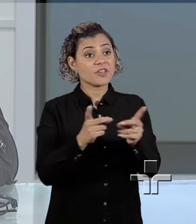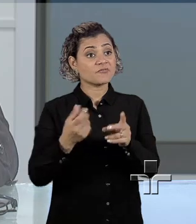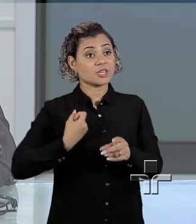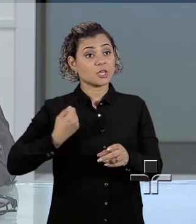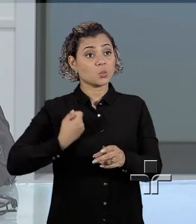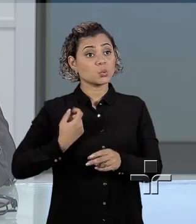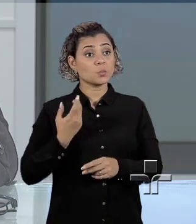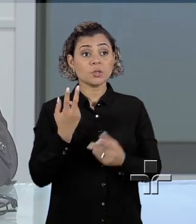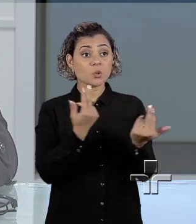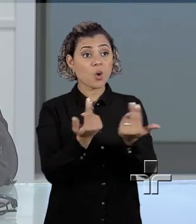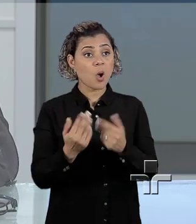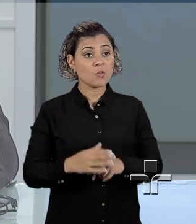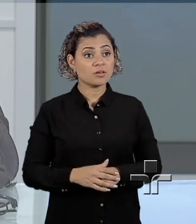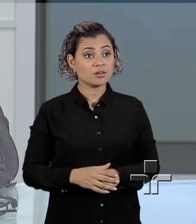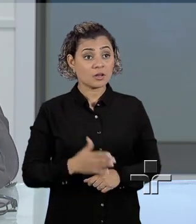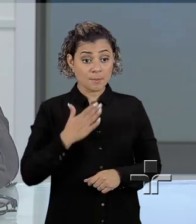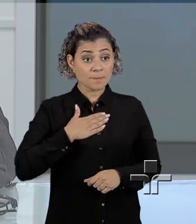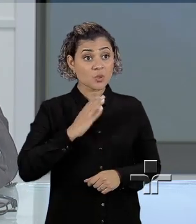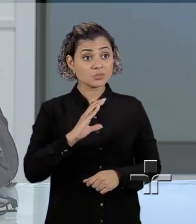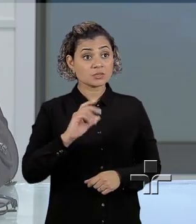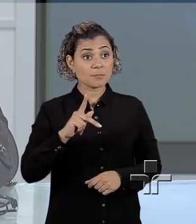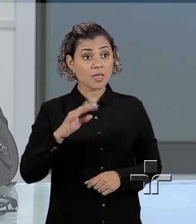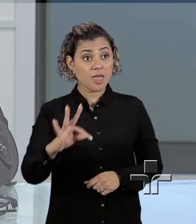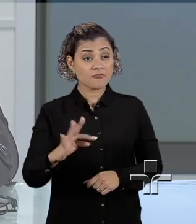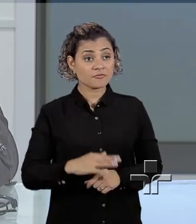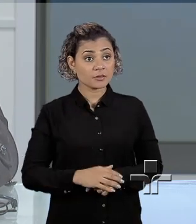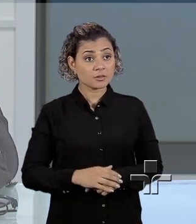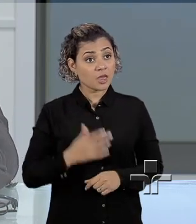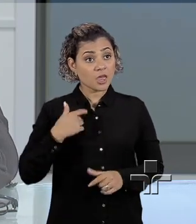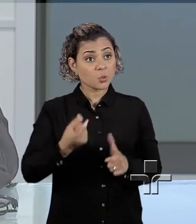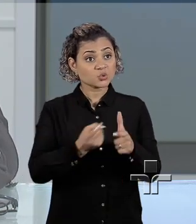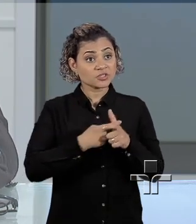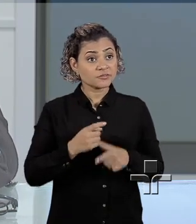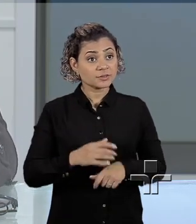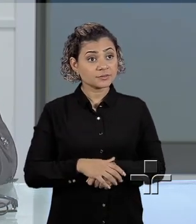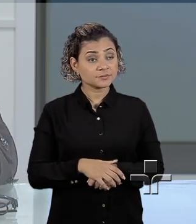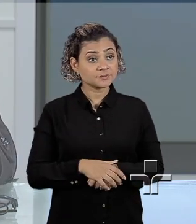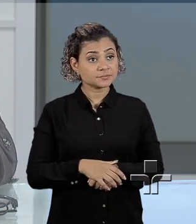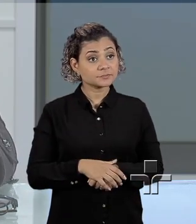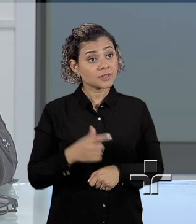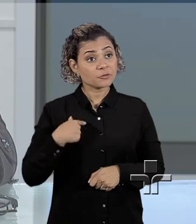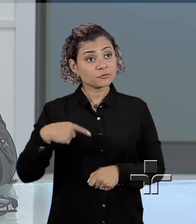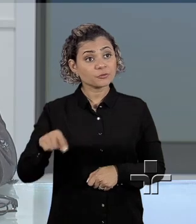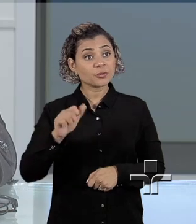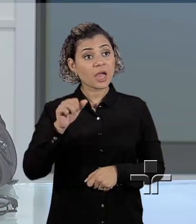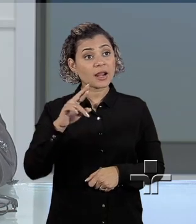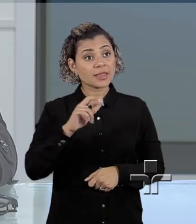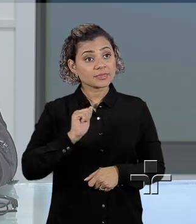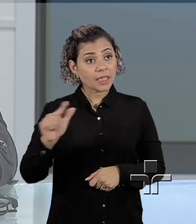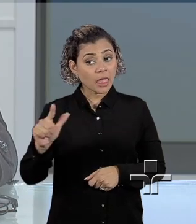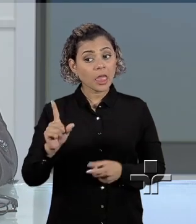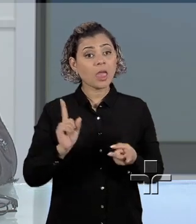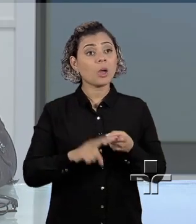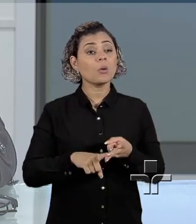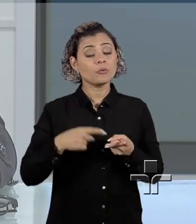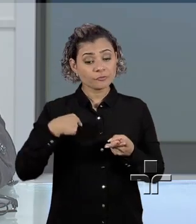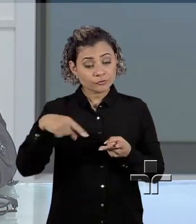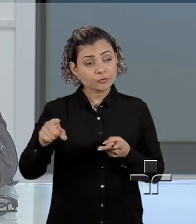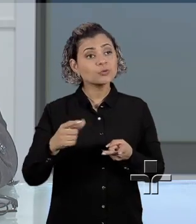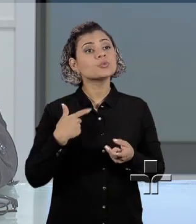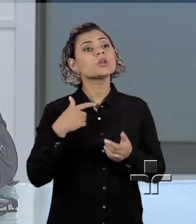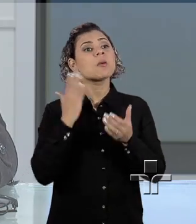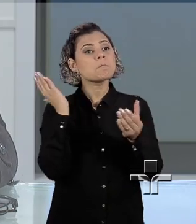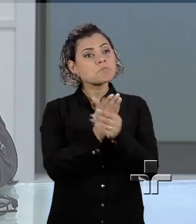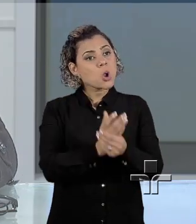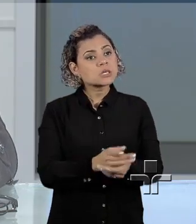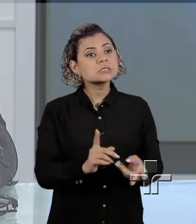no meu CPF e eu fiquei com uma dívida e tive que ir à Anatel, tive que ir à companhia,